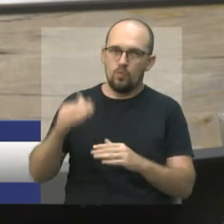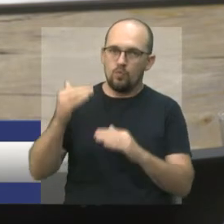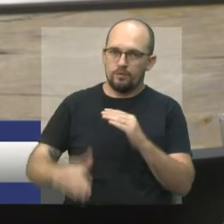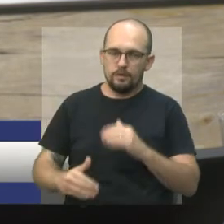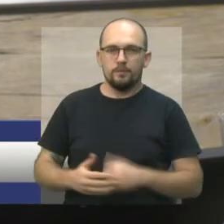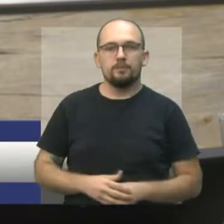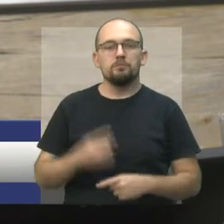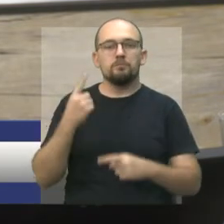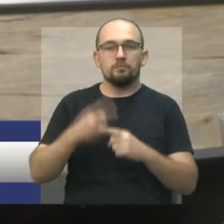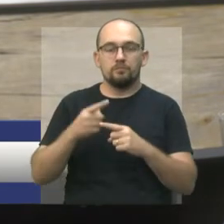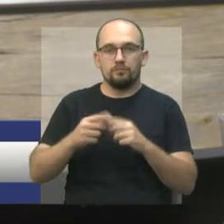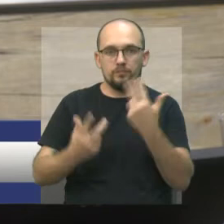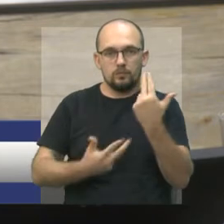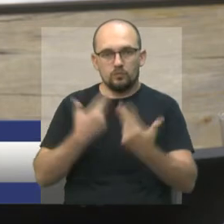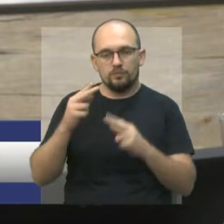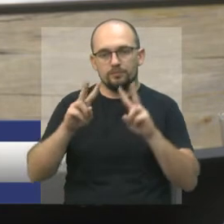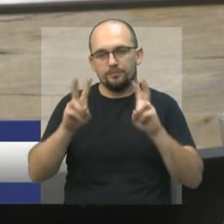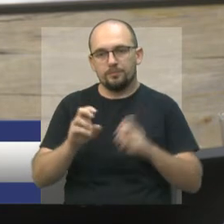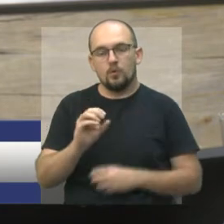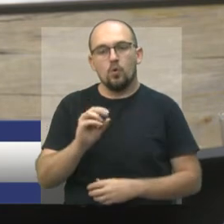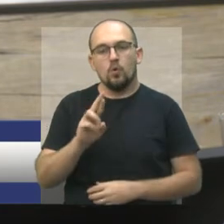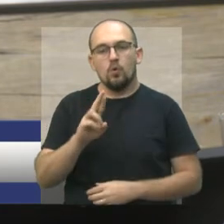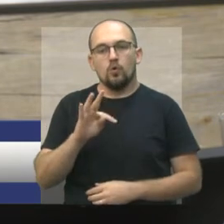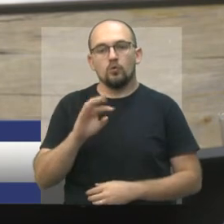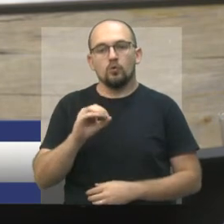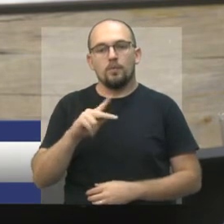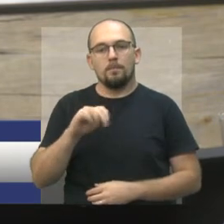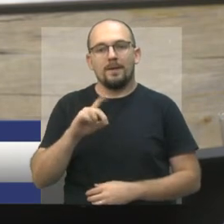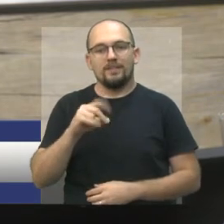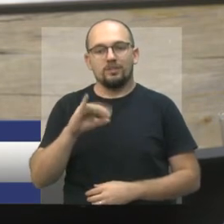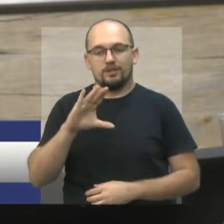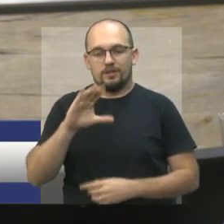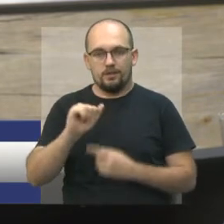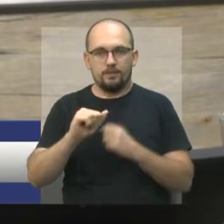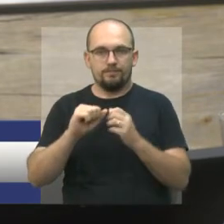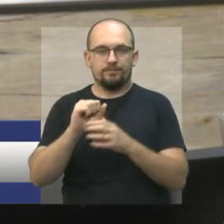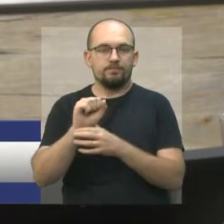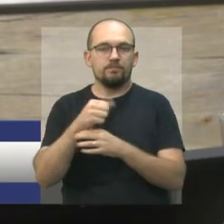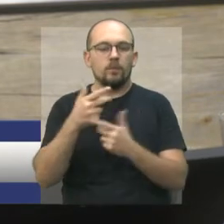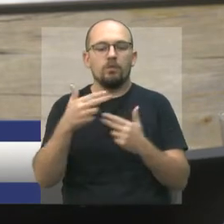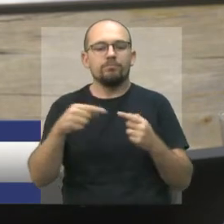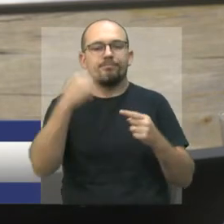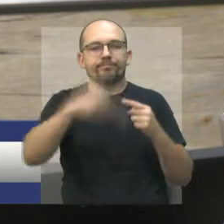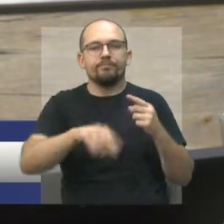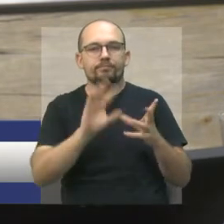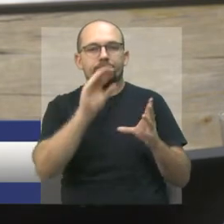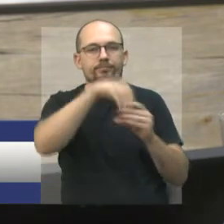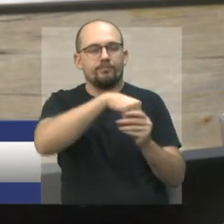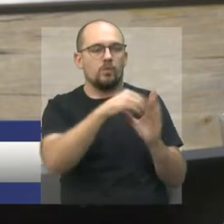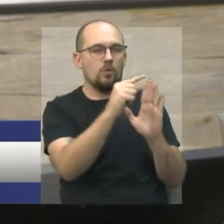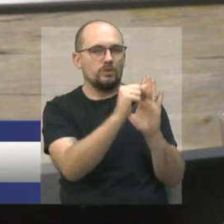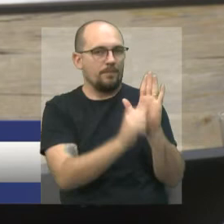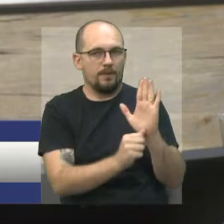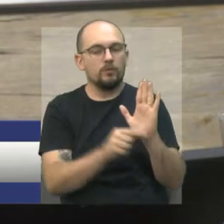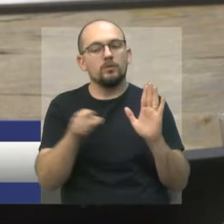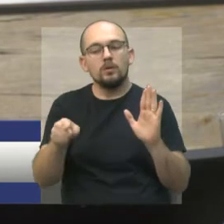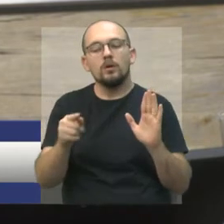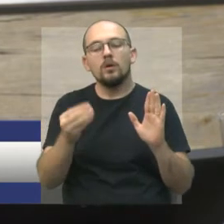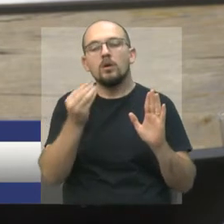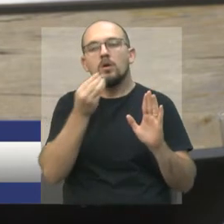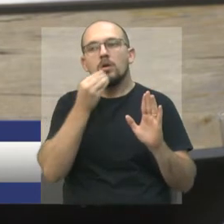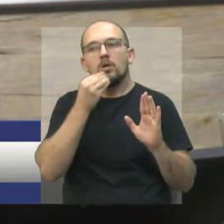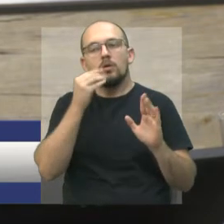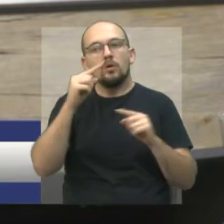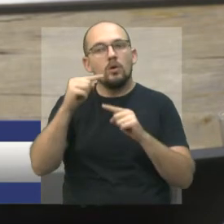de cirurgias ortopédicas no município de Jaú não é uma diretriz orçamentária, devendo ser apresentada oportunamente quando